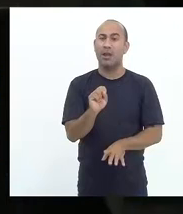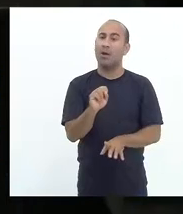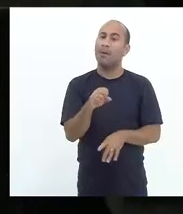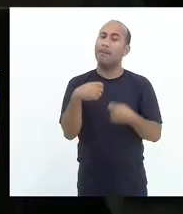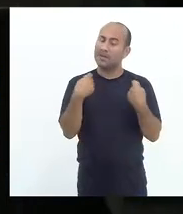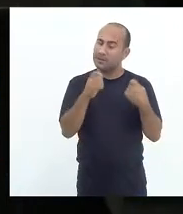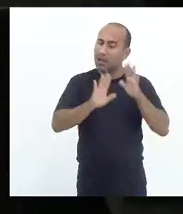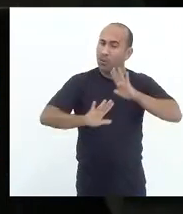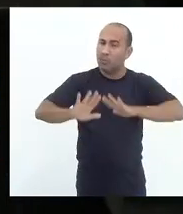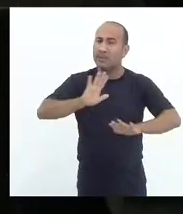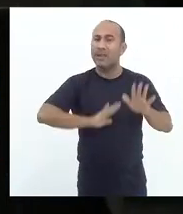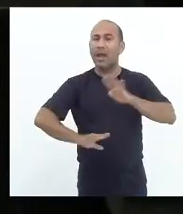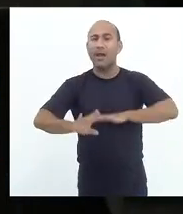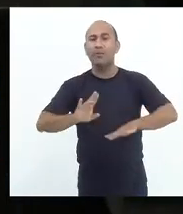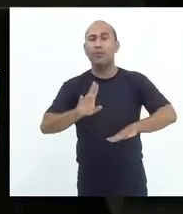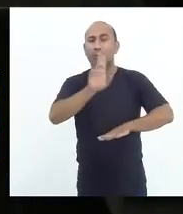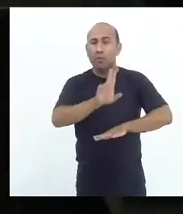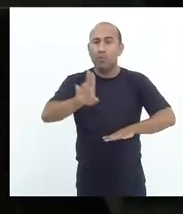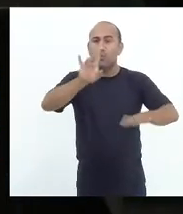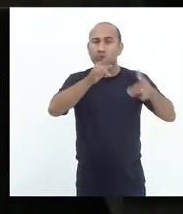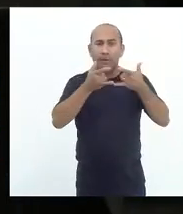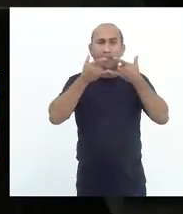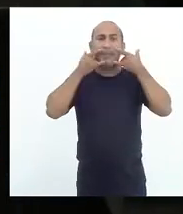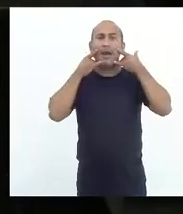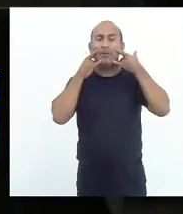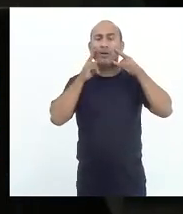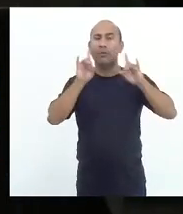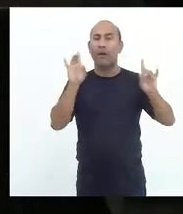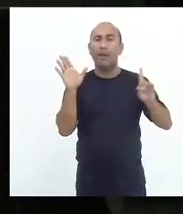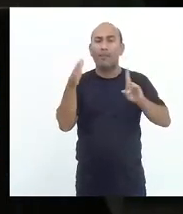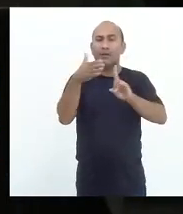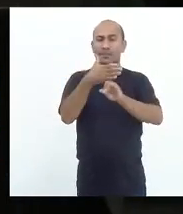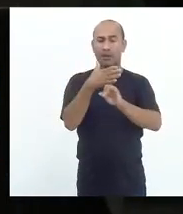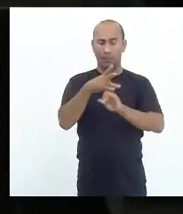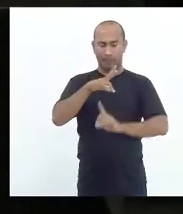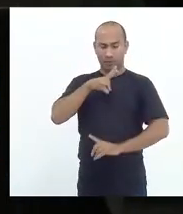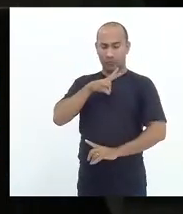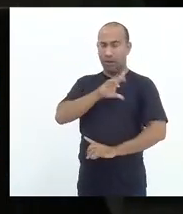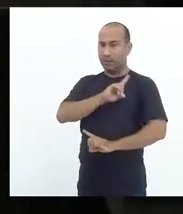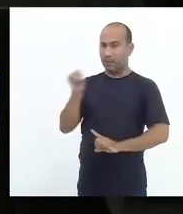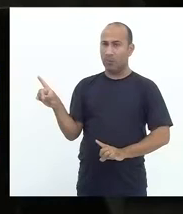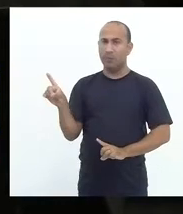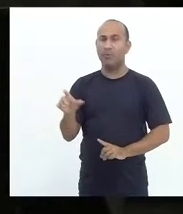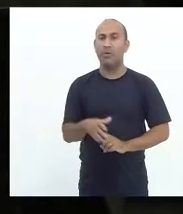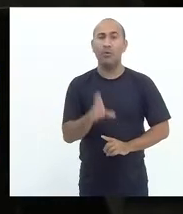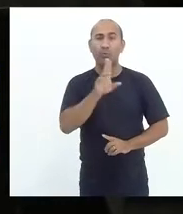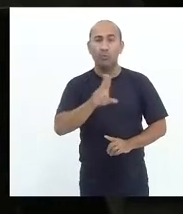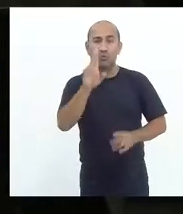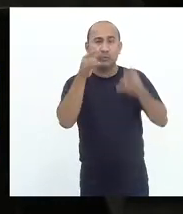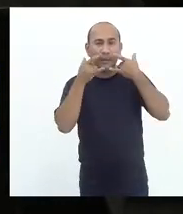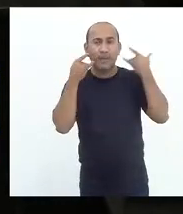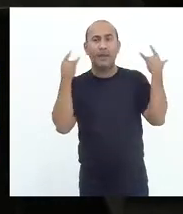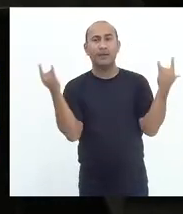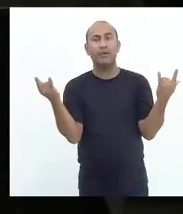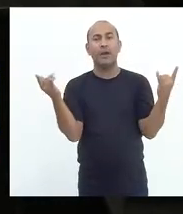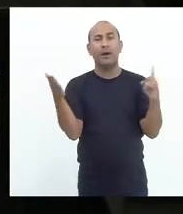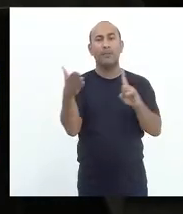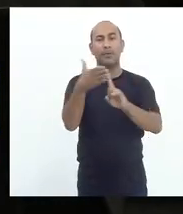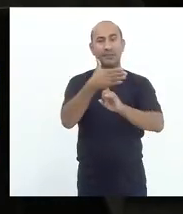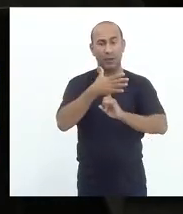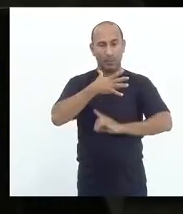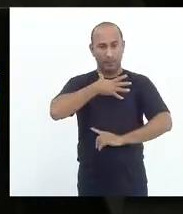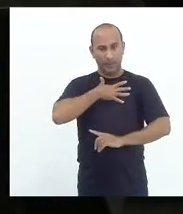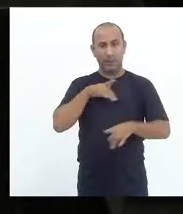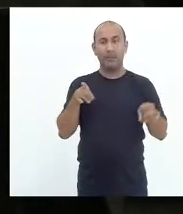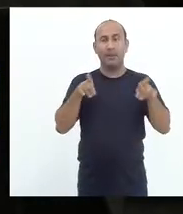tomar cuidado, o uso da máscara não é uma proteção meramente individual, o uso da máscara, Renata, é uma proteção individual